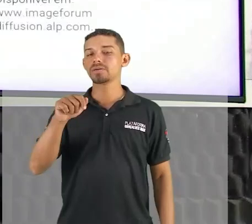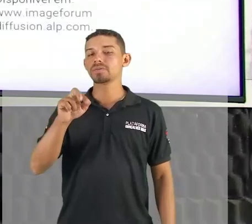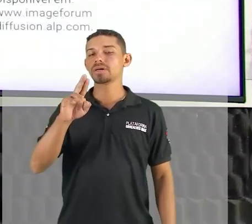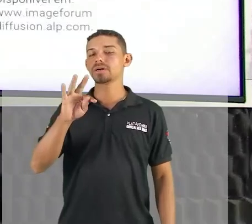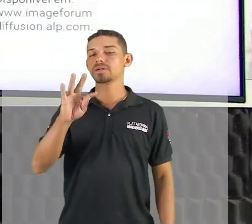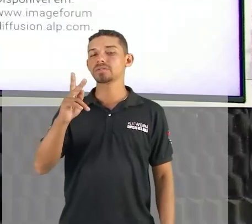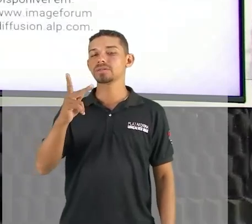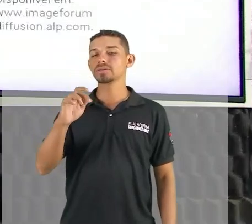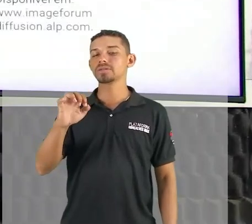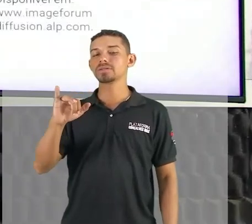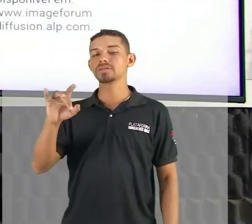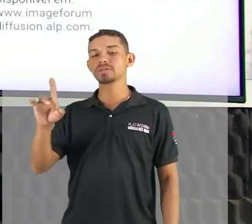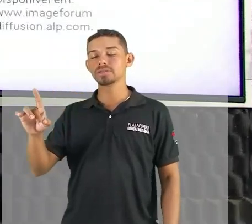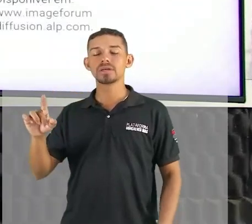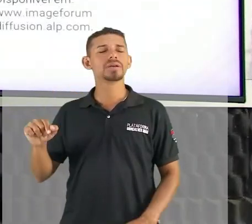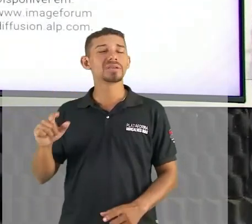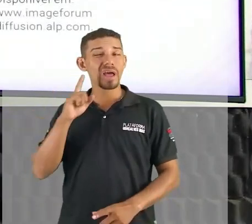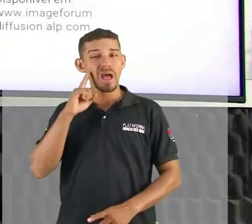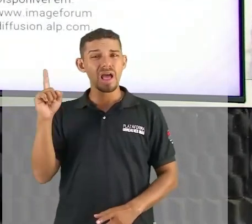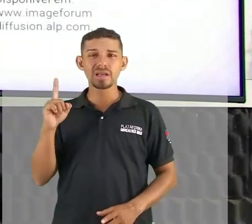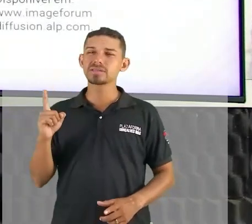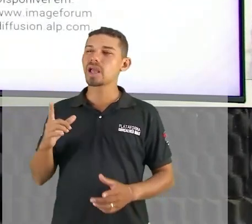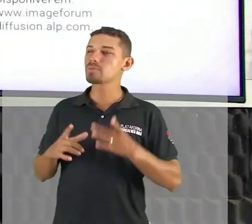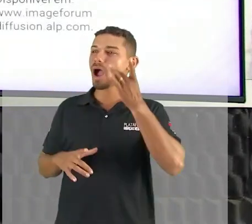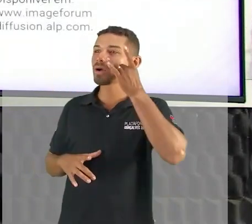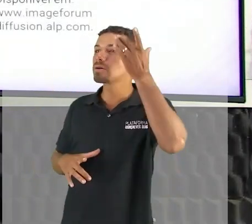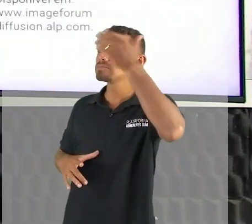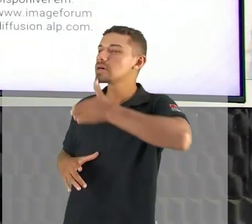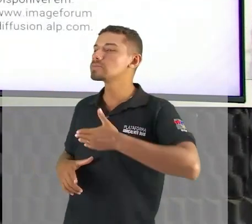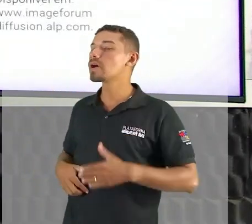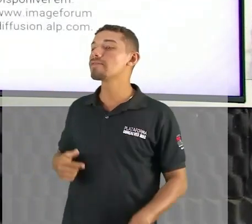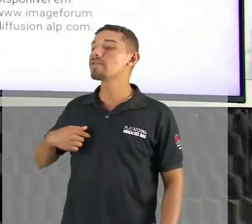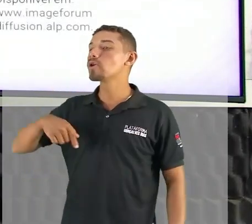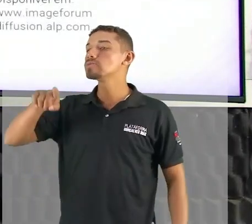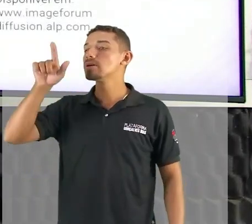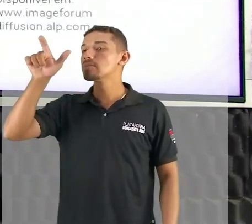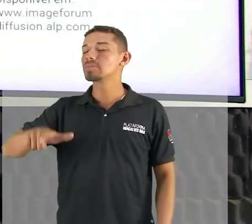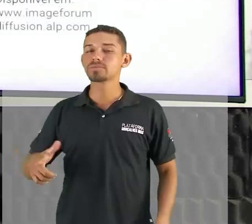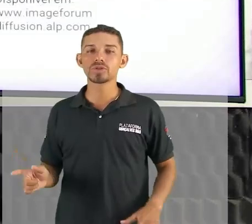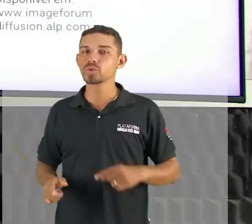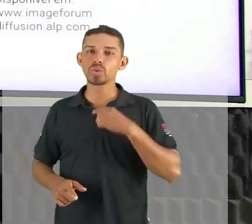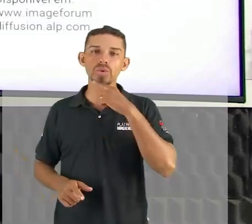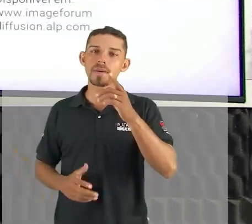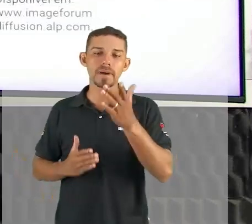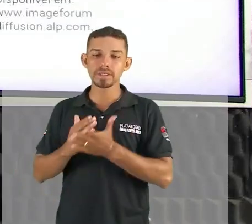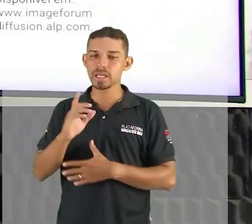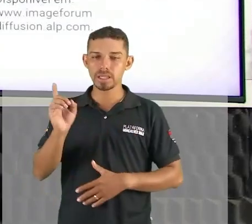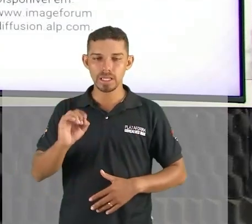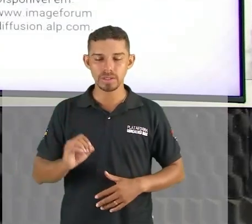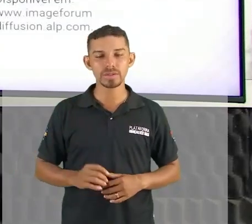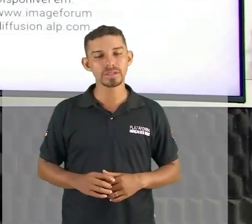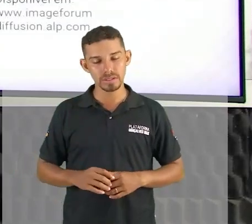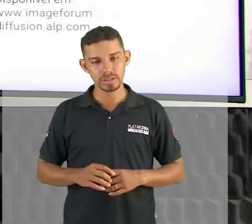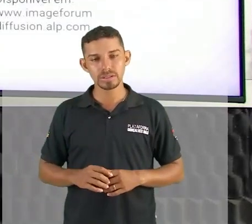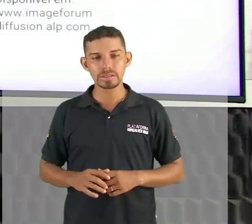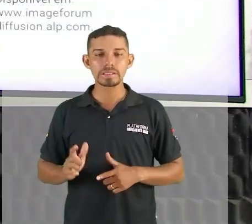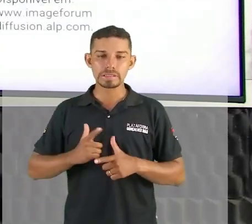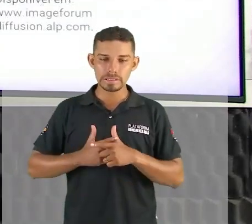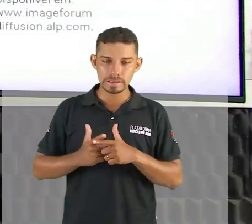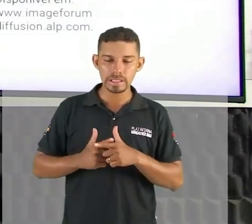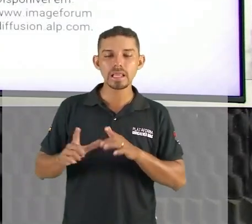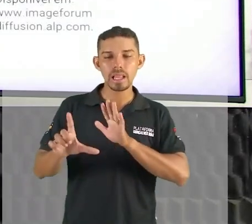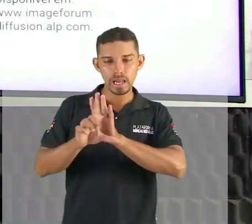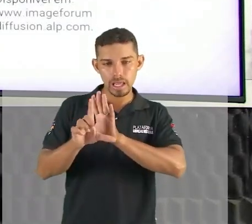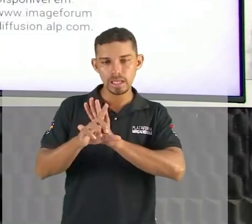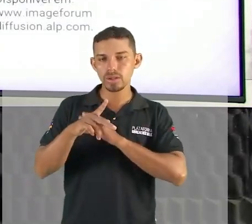tinham que comprovar para onde iam, para onde iam chegar, porque senão elas não iam passar. Então, essa forma é bem problemática, porque existia essa